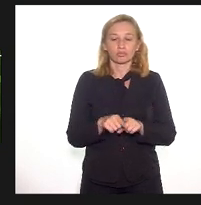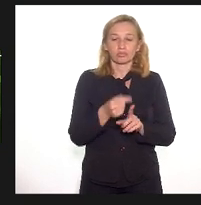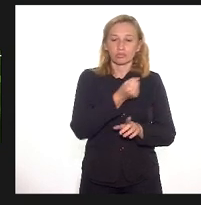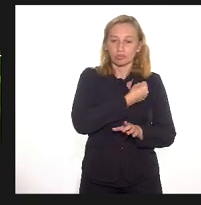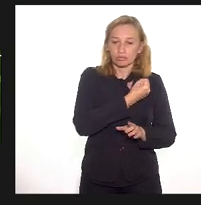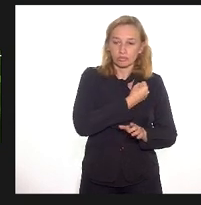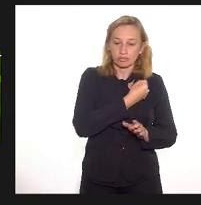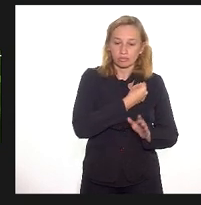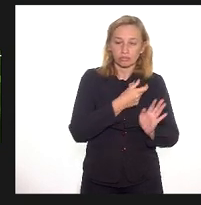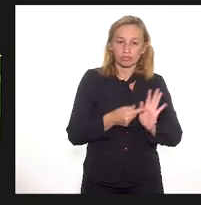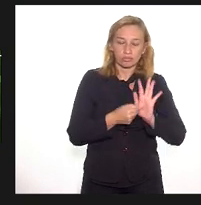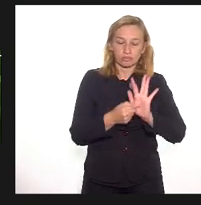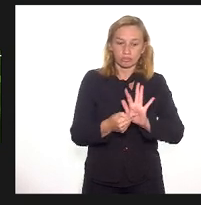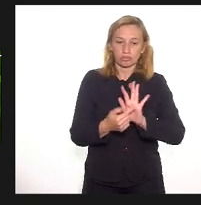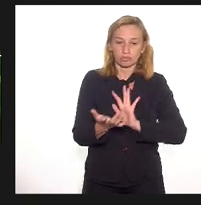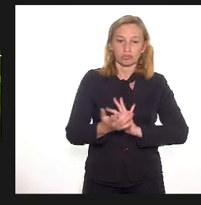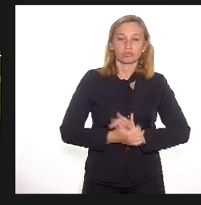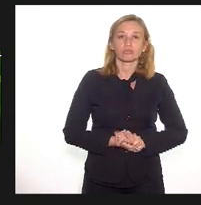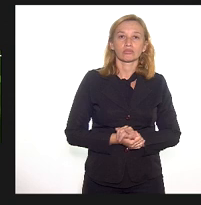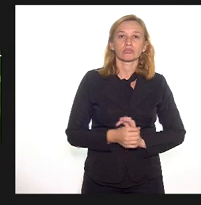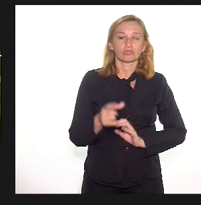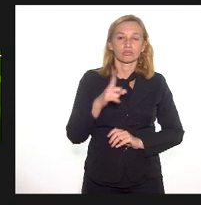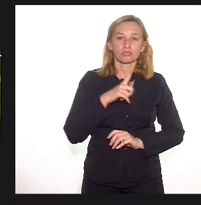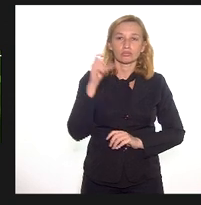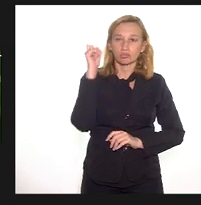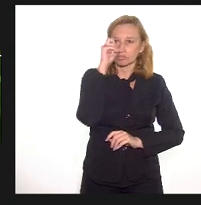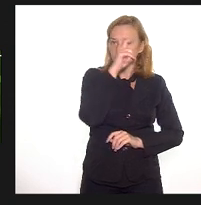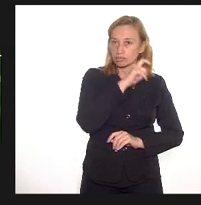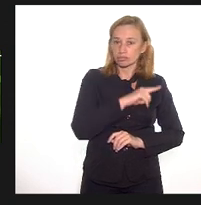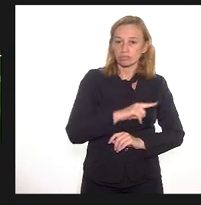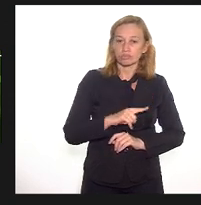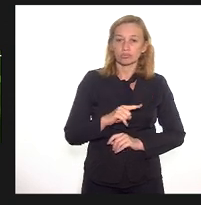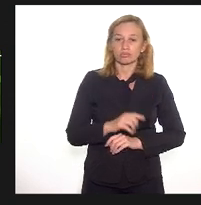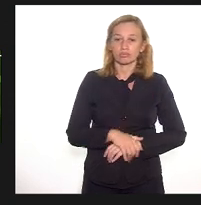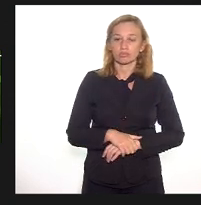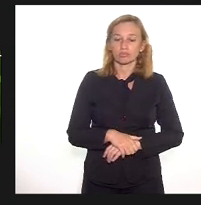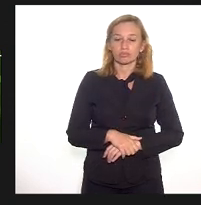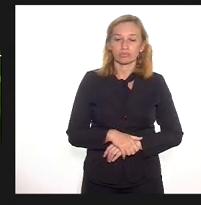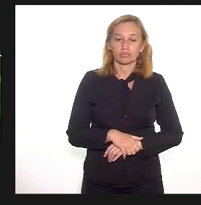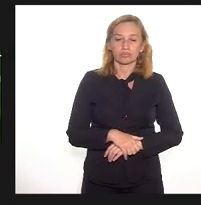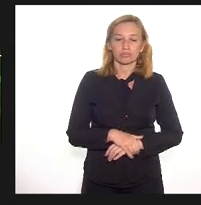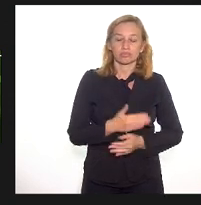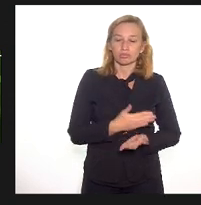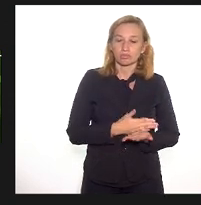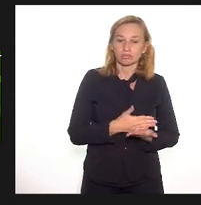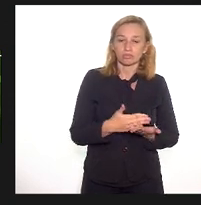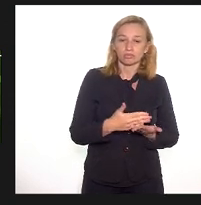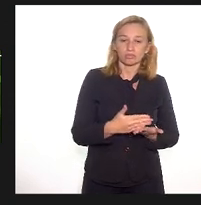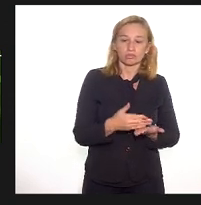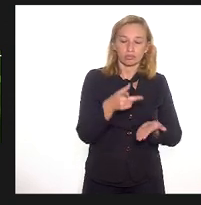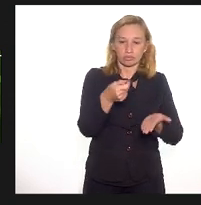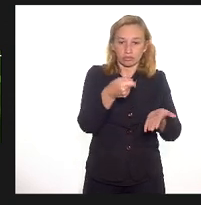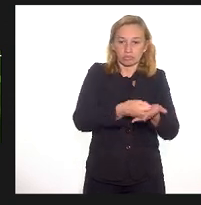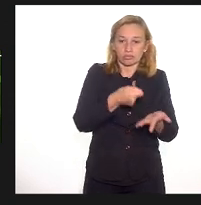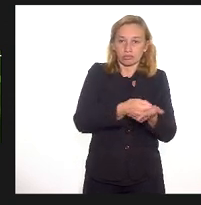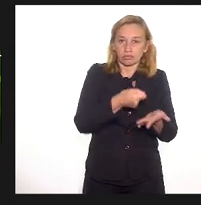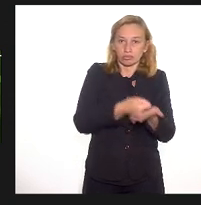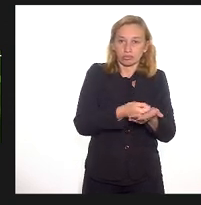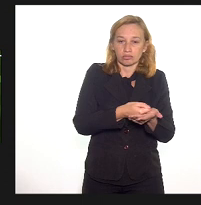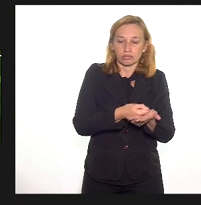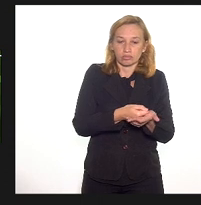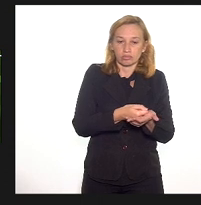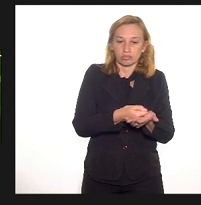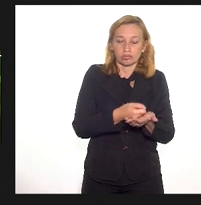eles estão consolidados, ou seja, há uma dificuldade de, a partir destas obrigações acessórias,